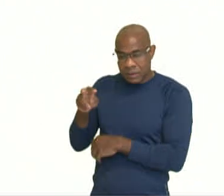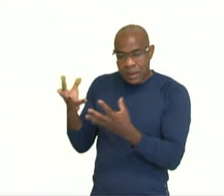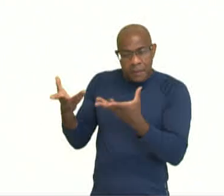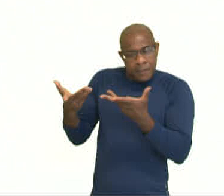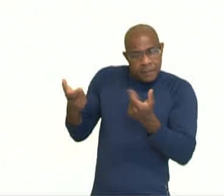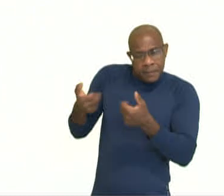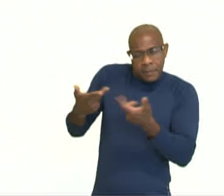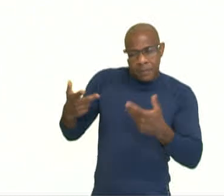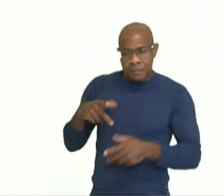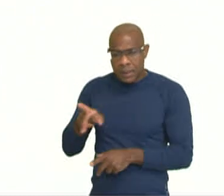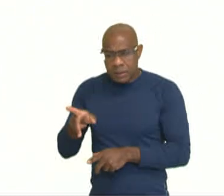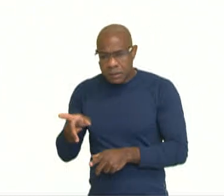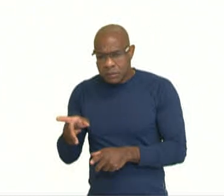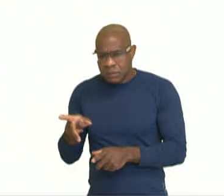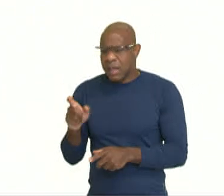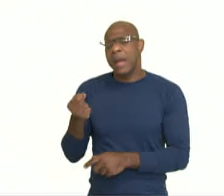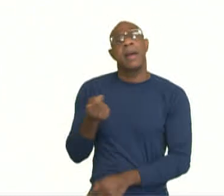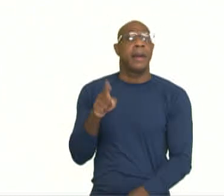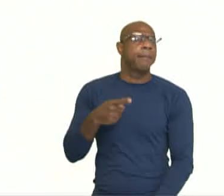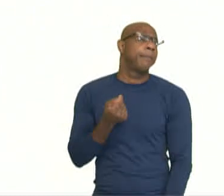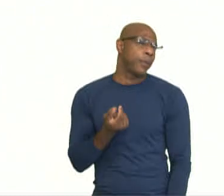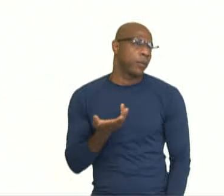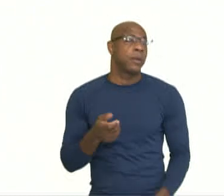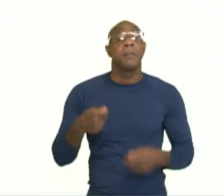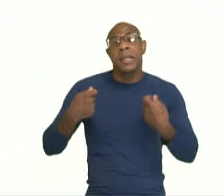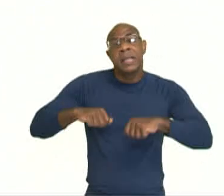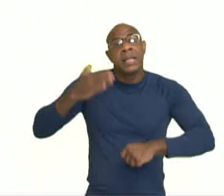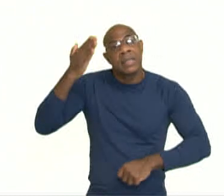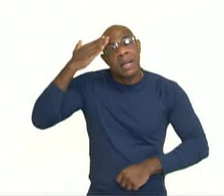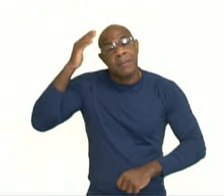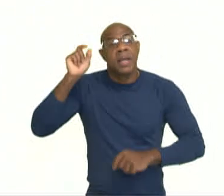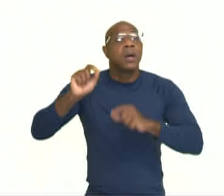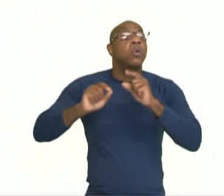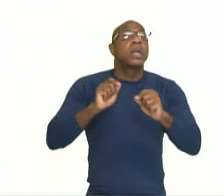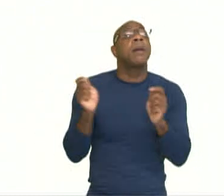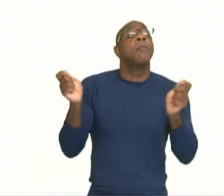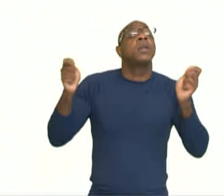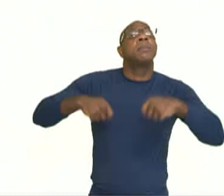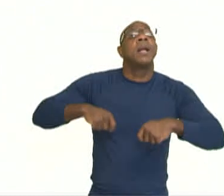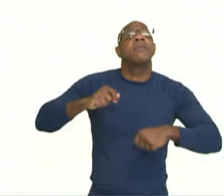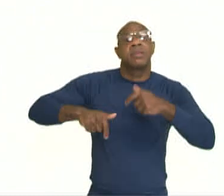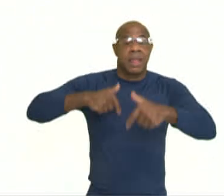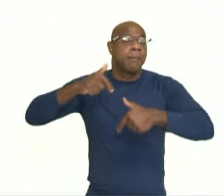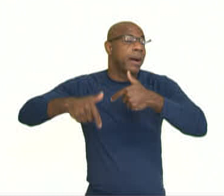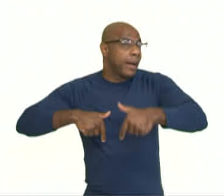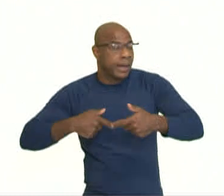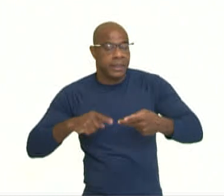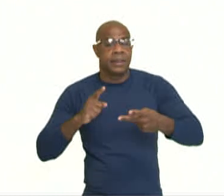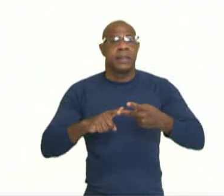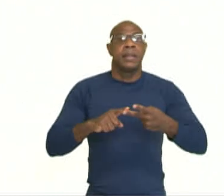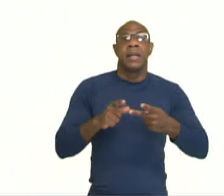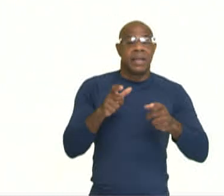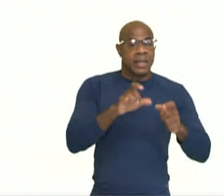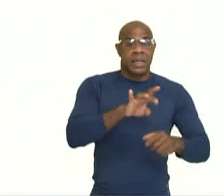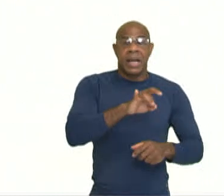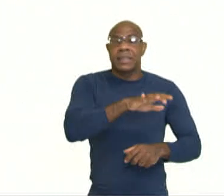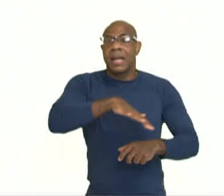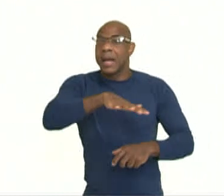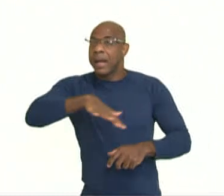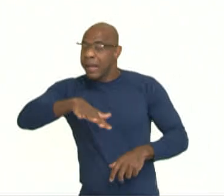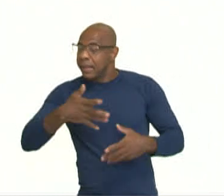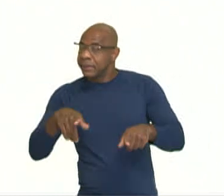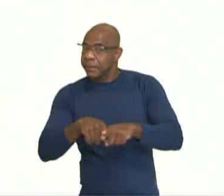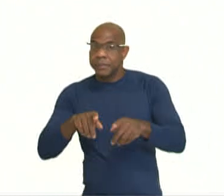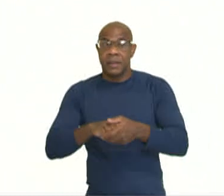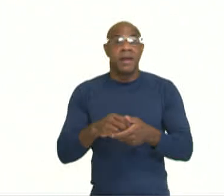mas isso não é suficiente. Tem que saber exatamente as possibilidades de trabalho em cada área. Por